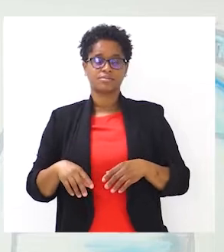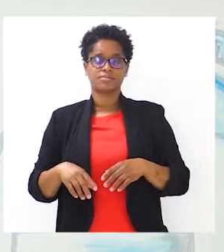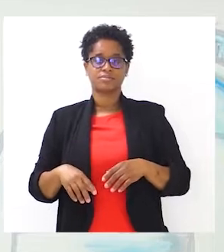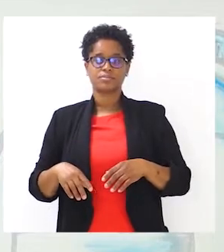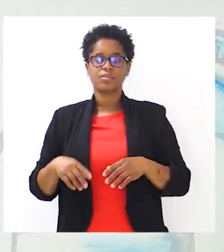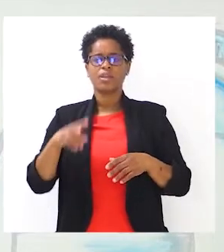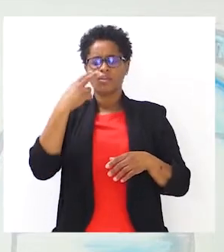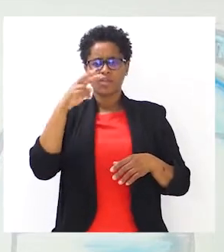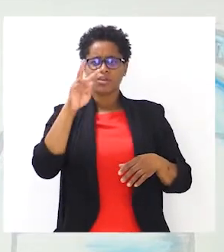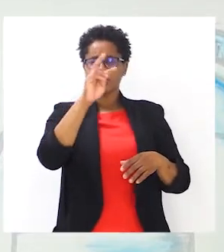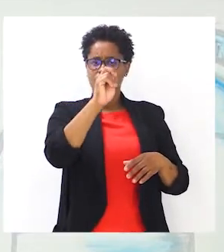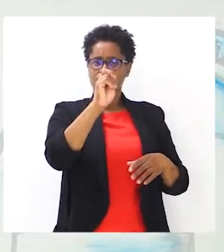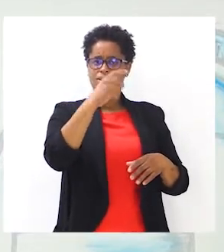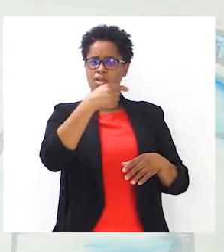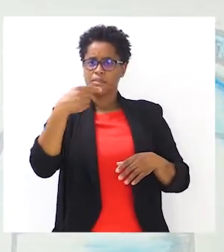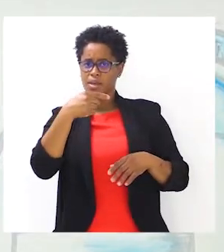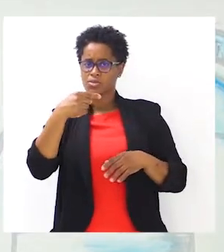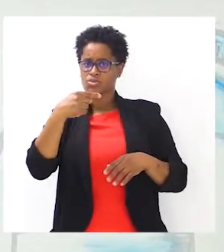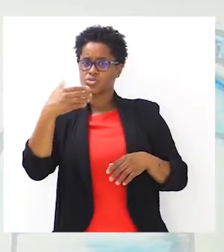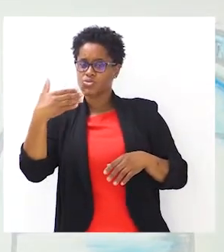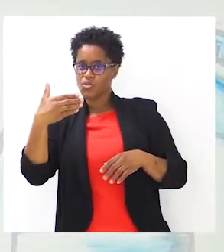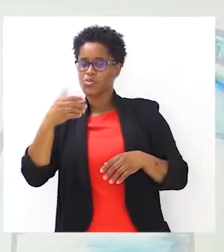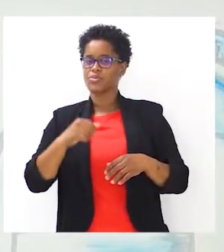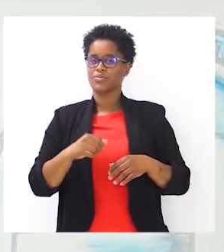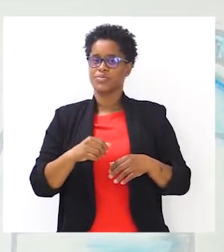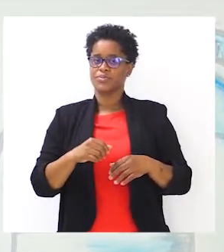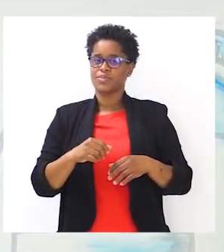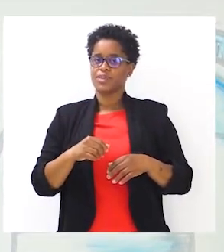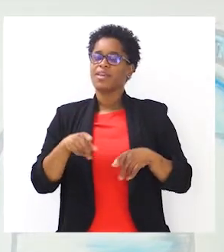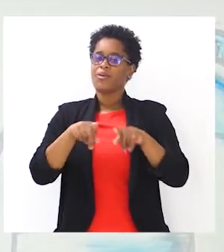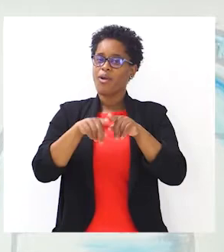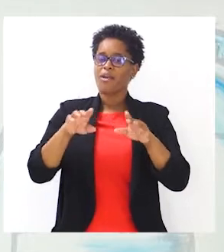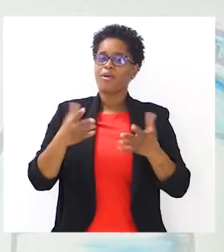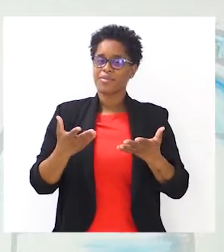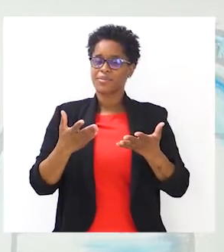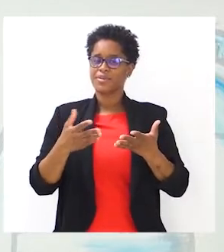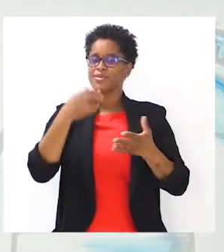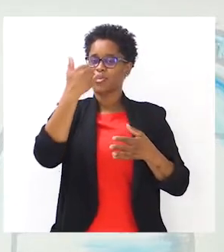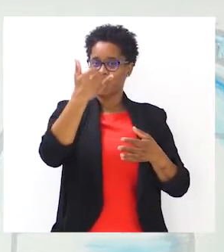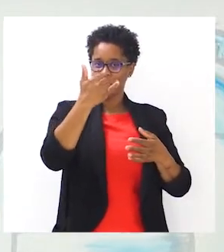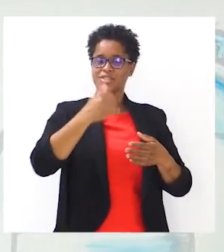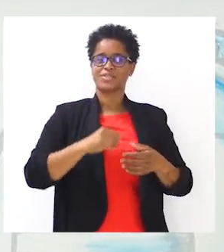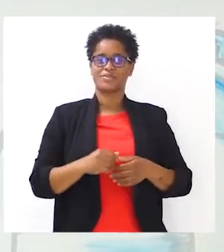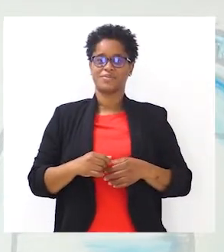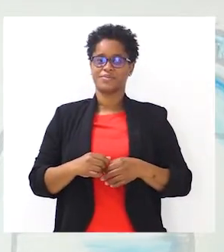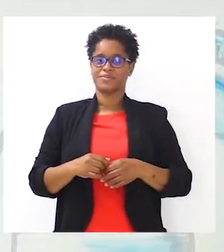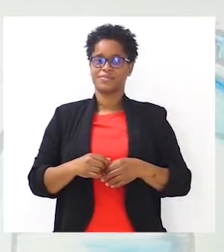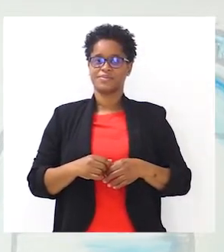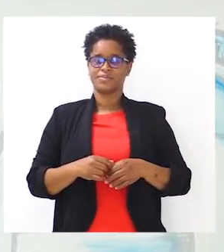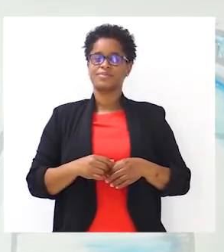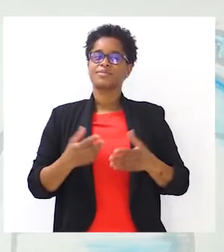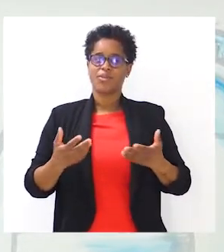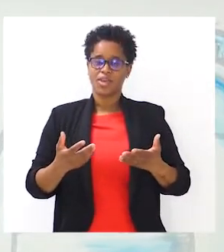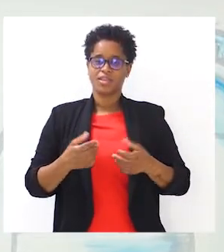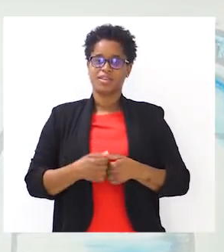3 menos 1, estão a ver 3 menos 1, deu quanto? 2. Não